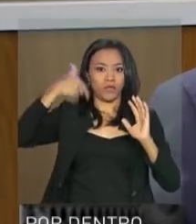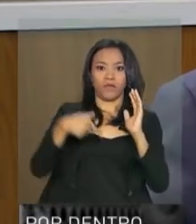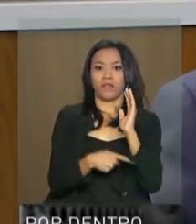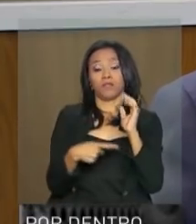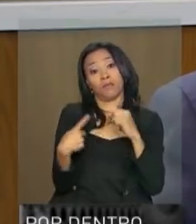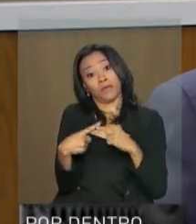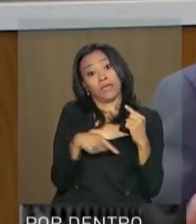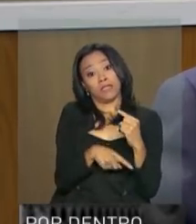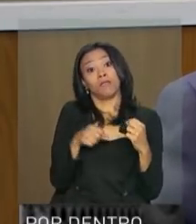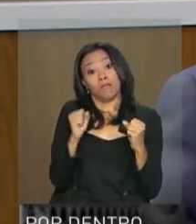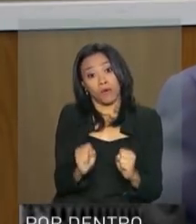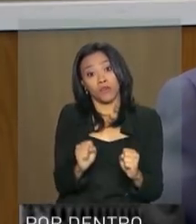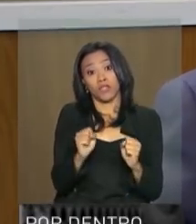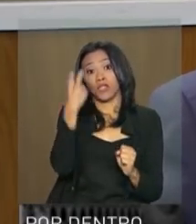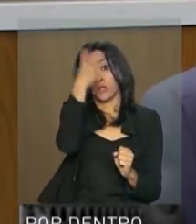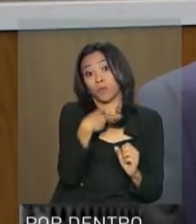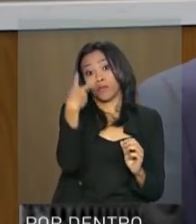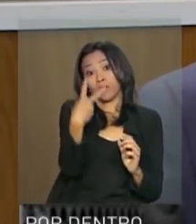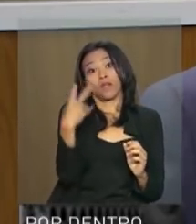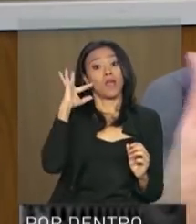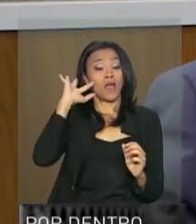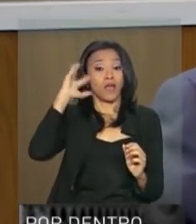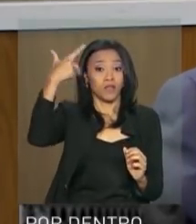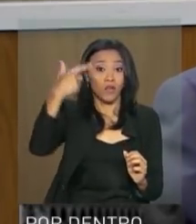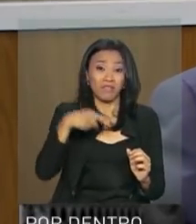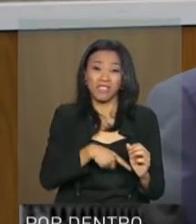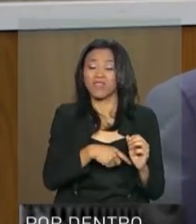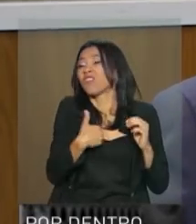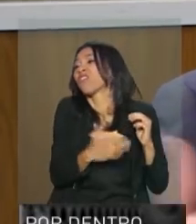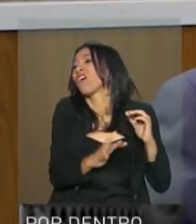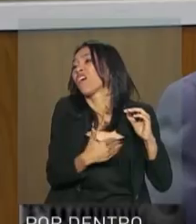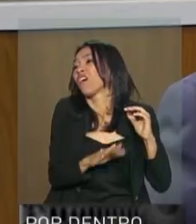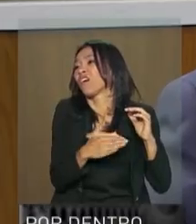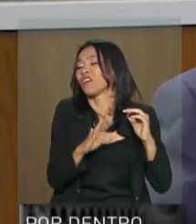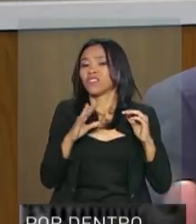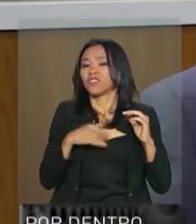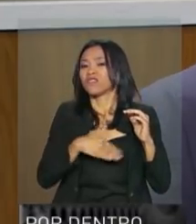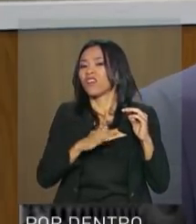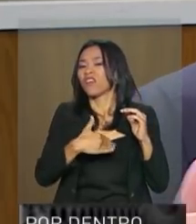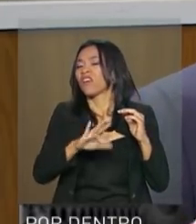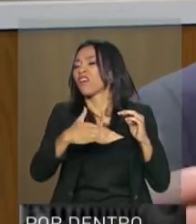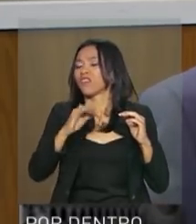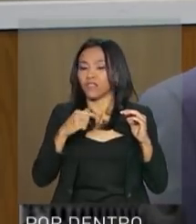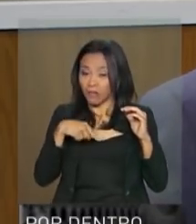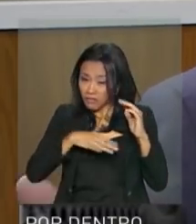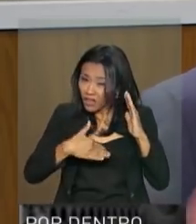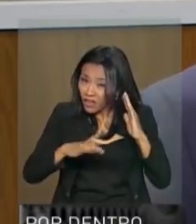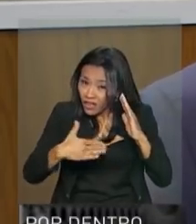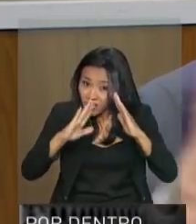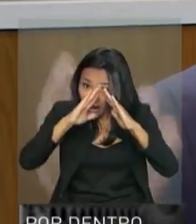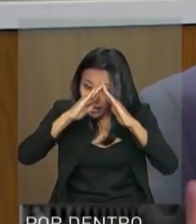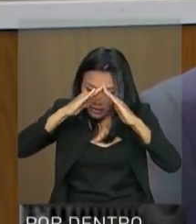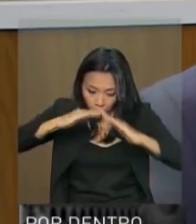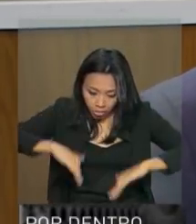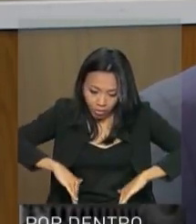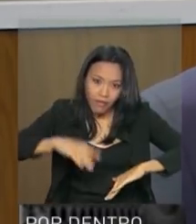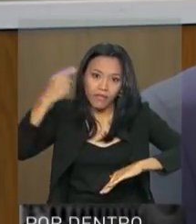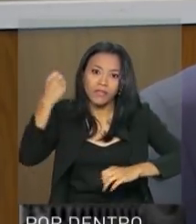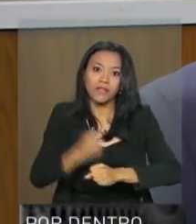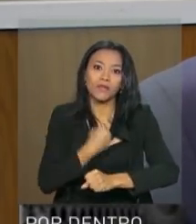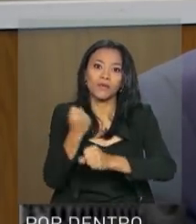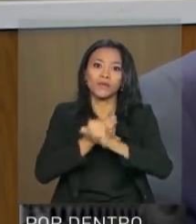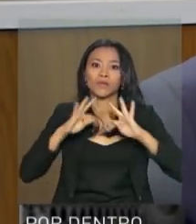de repente, nesse caso, em 2 horas a gente já resolve. Se eu empurro o problema com a barriga, finjo que ele não existe, aí empurro, a casa cai e vou ter que reconstruir tudo